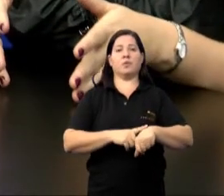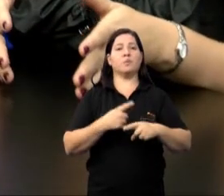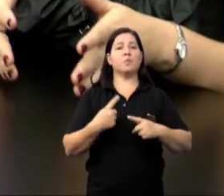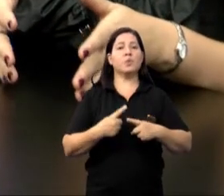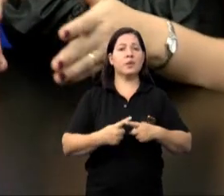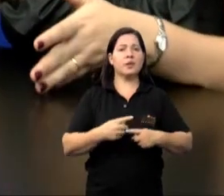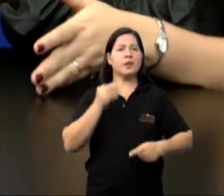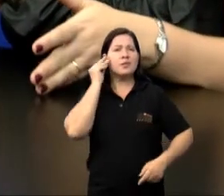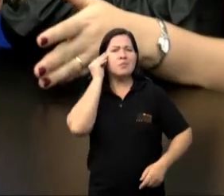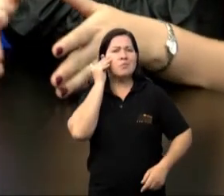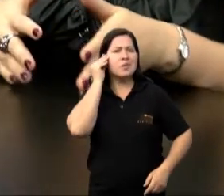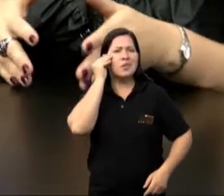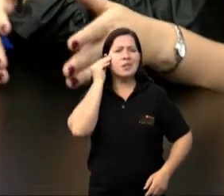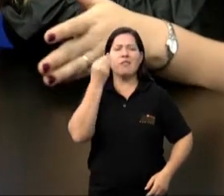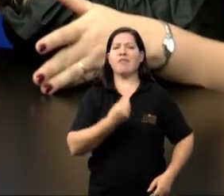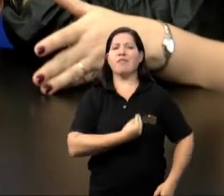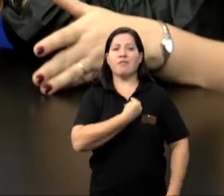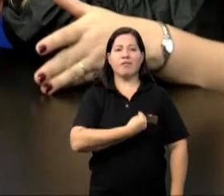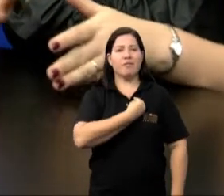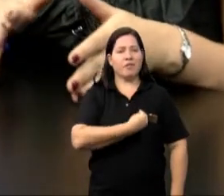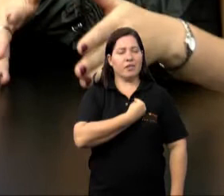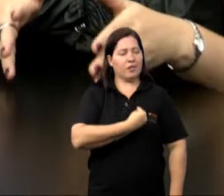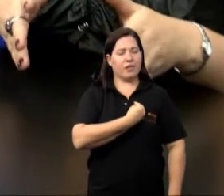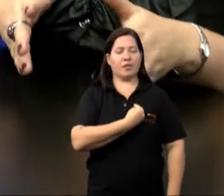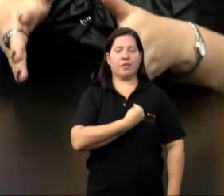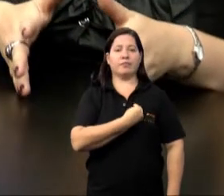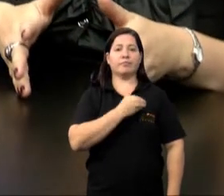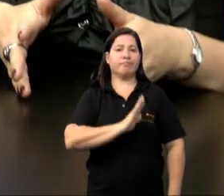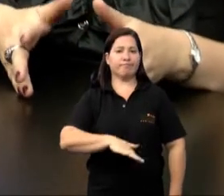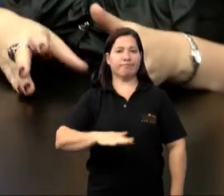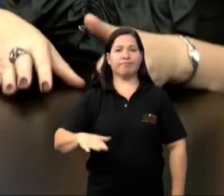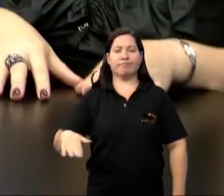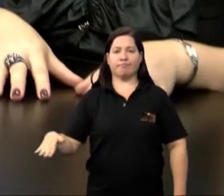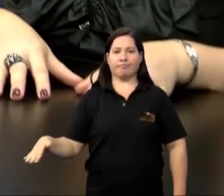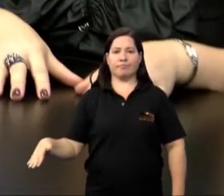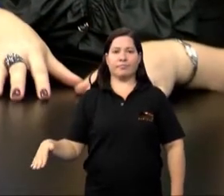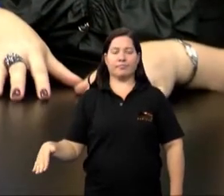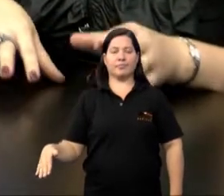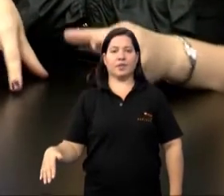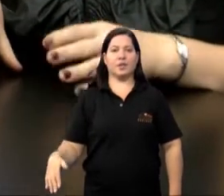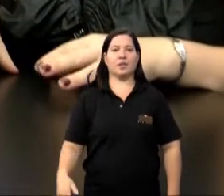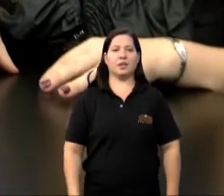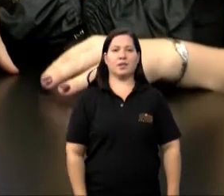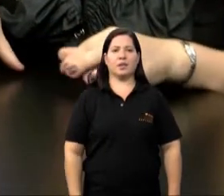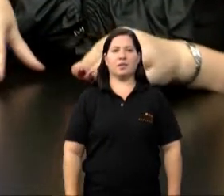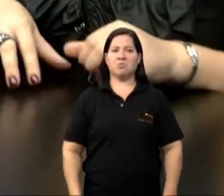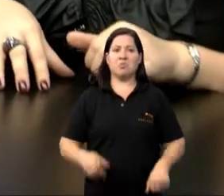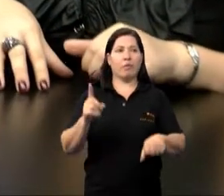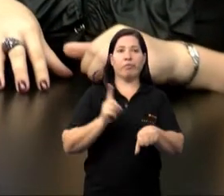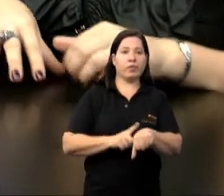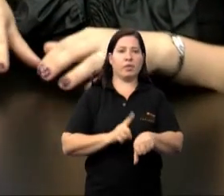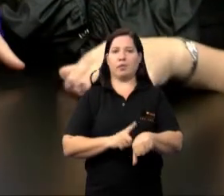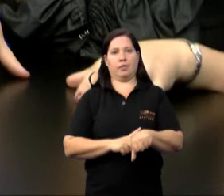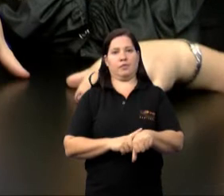experiências vividas pelas crianças, as vivências que elas estão tendo. Então, a gente não pode colocar como uma divisão cronológica.